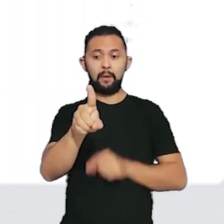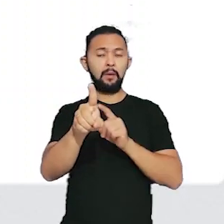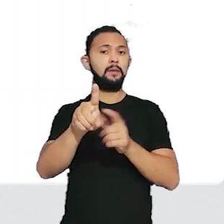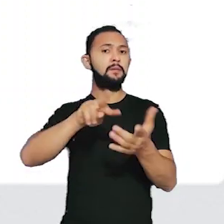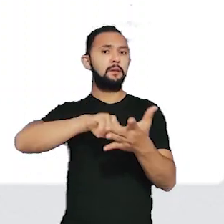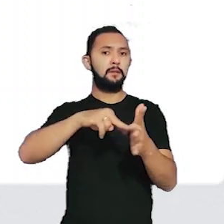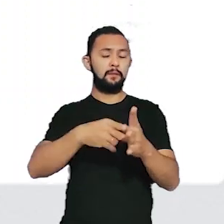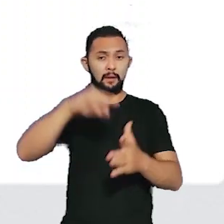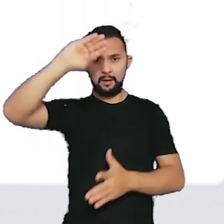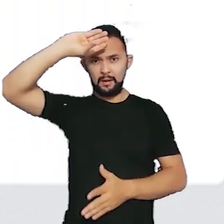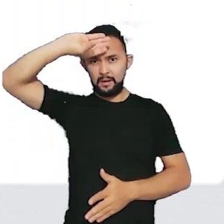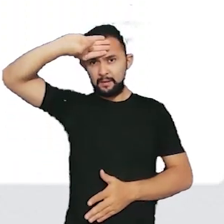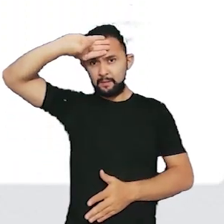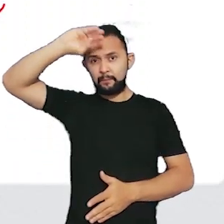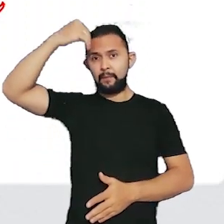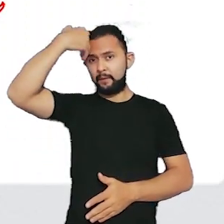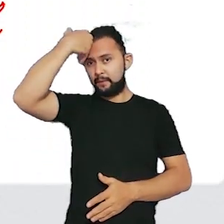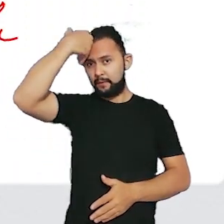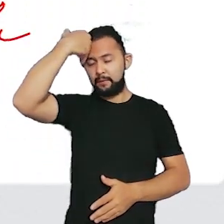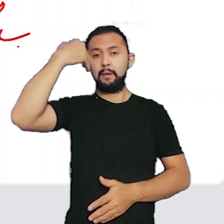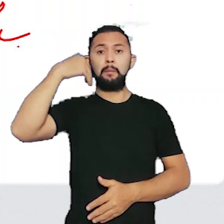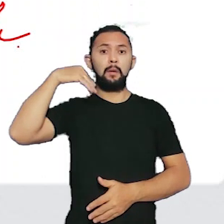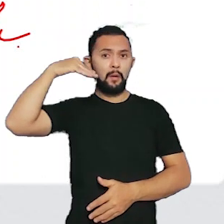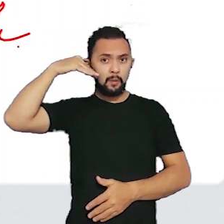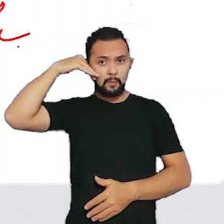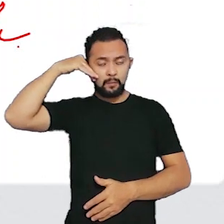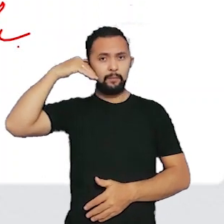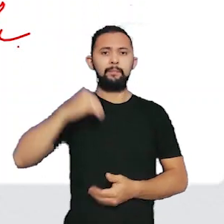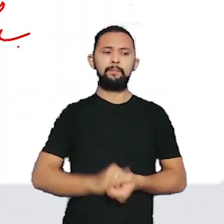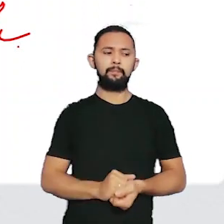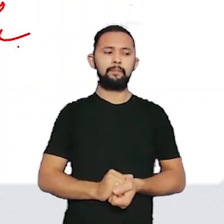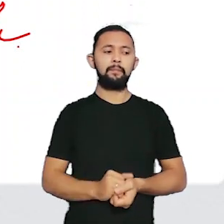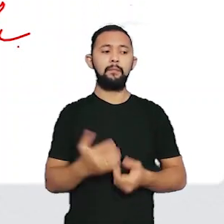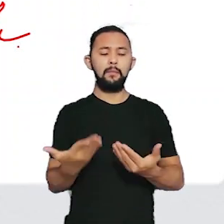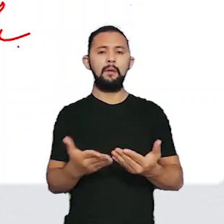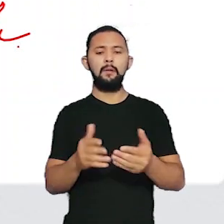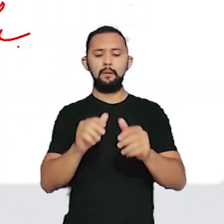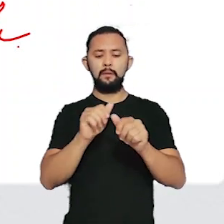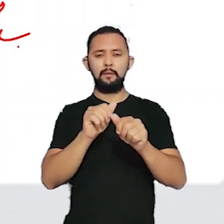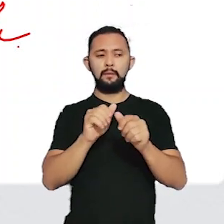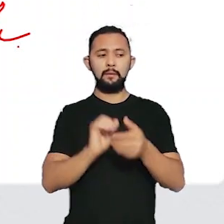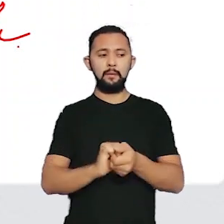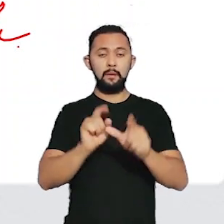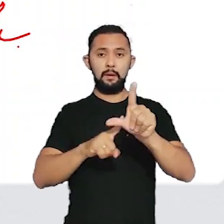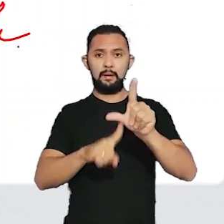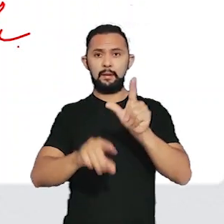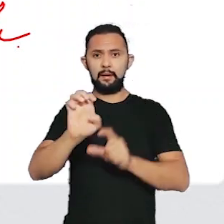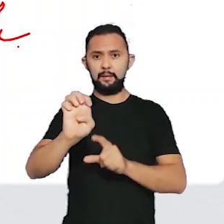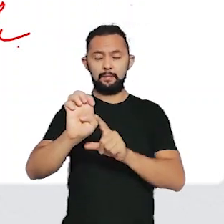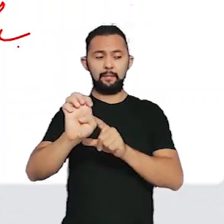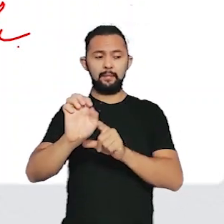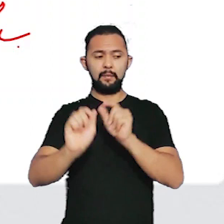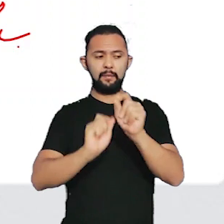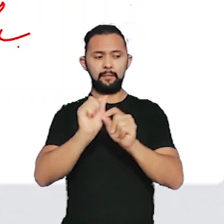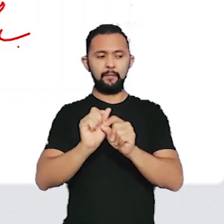essa ideia de comparação são nas orações adverbiais, tá? E a letra E, é certo que a presença do dono